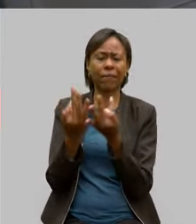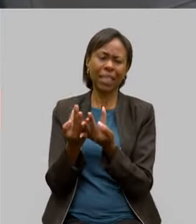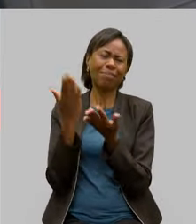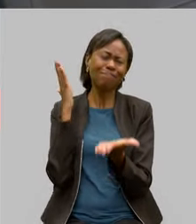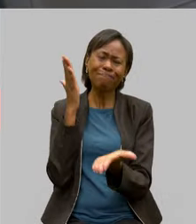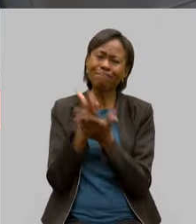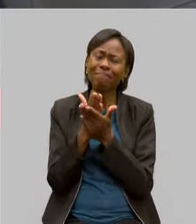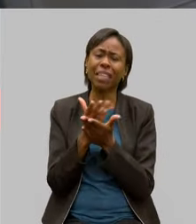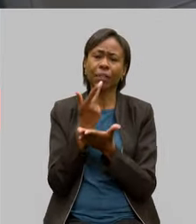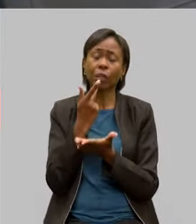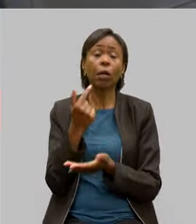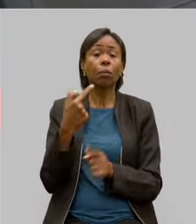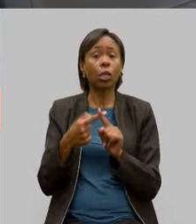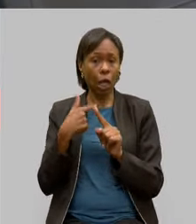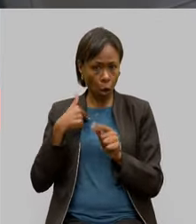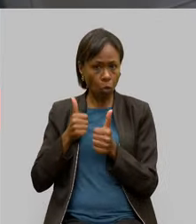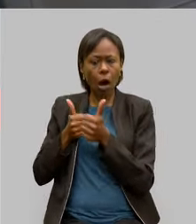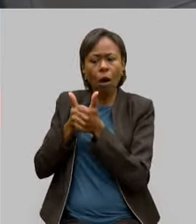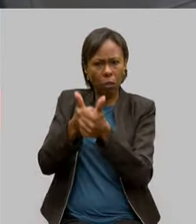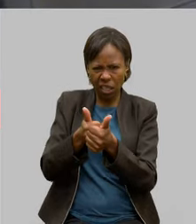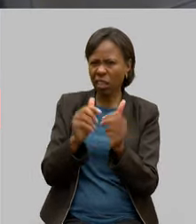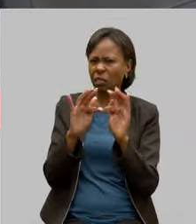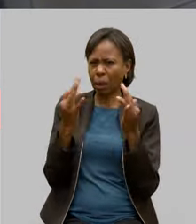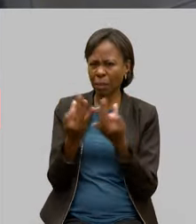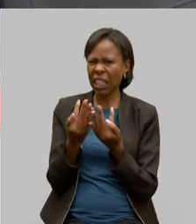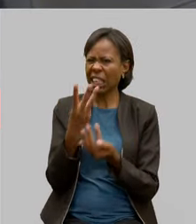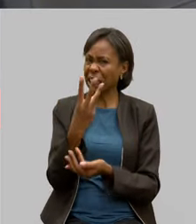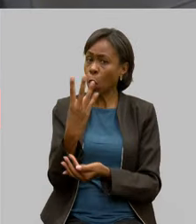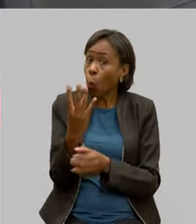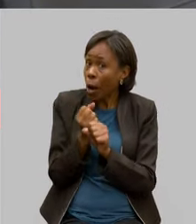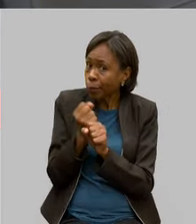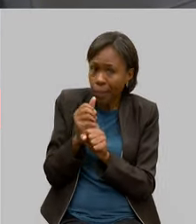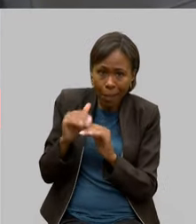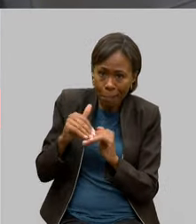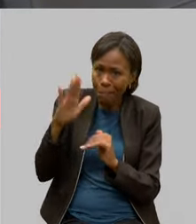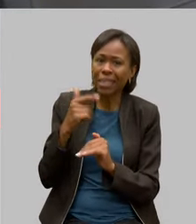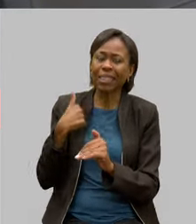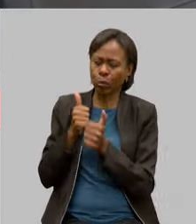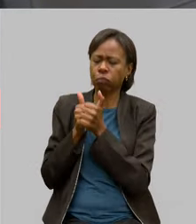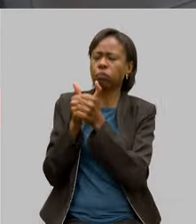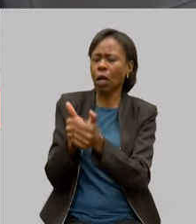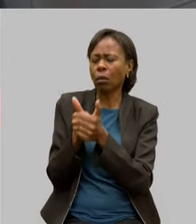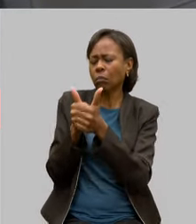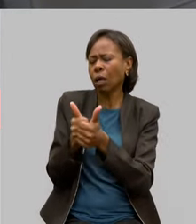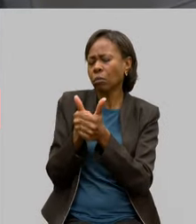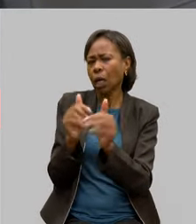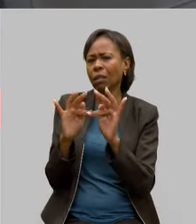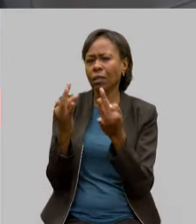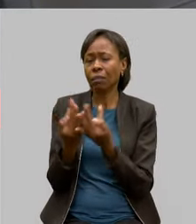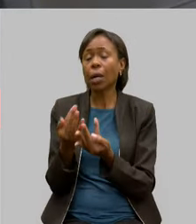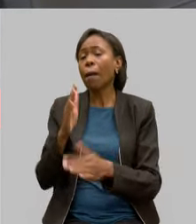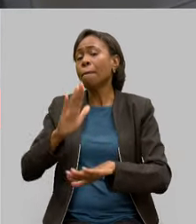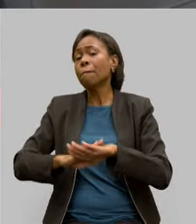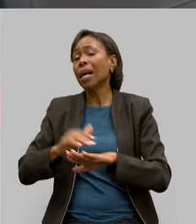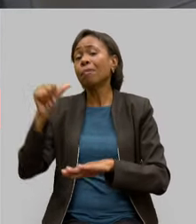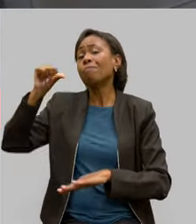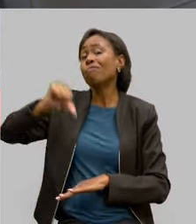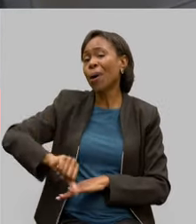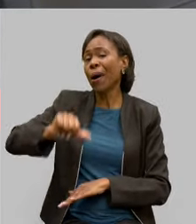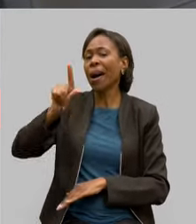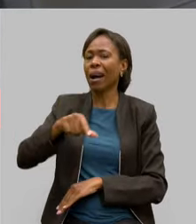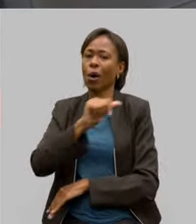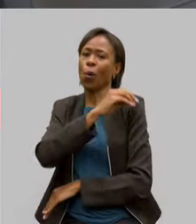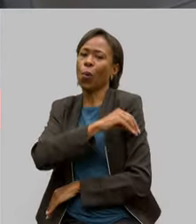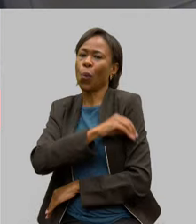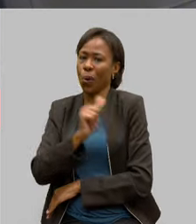quando eu acompanhei essas famílias que eu acompanho há mais de 34 anos a droga que mais causa problema é o álcool